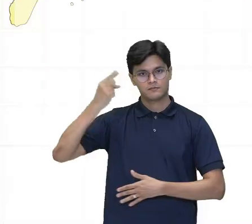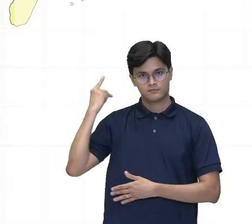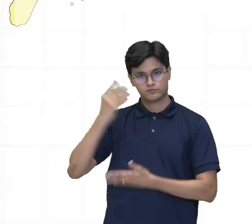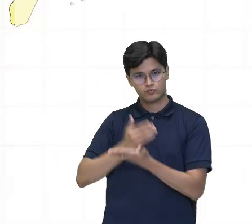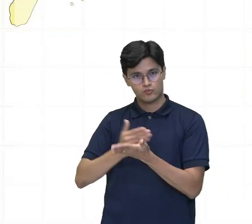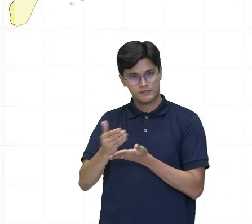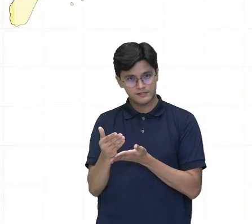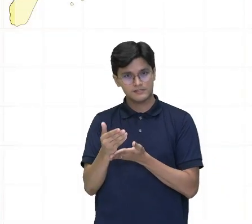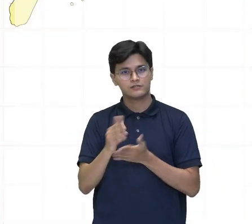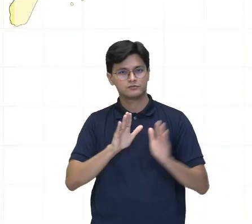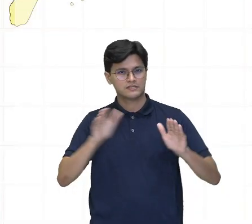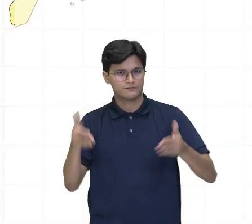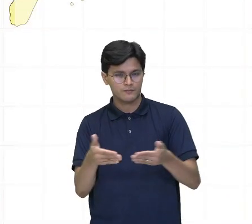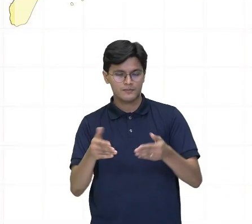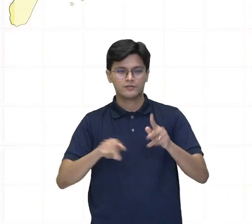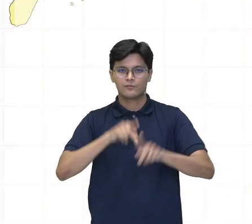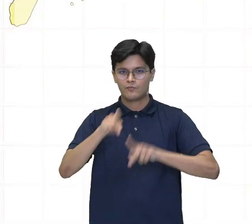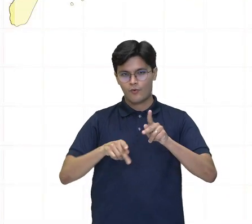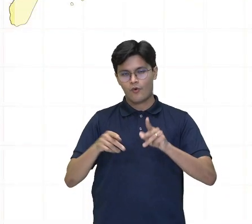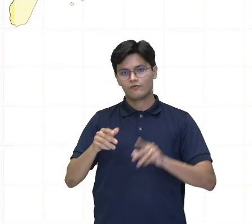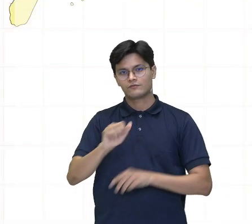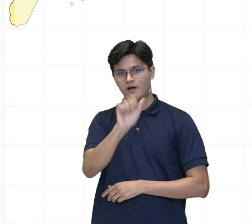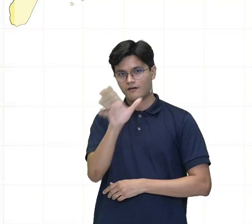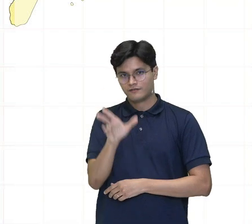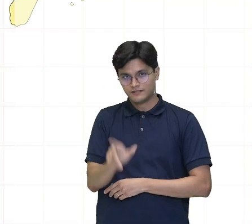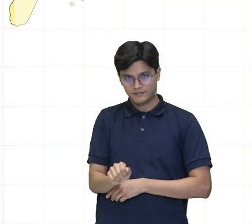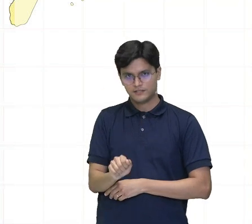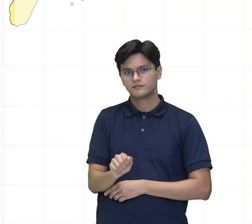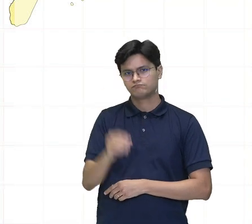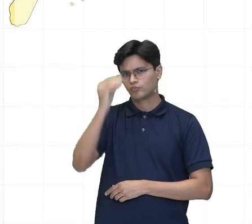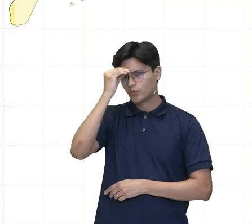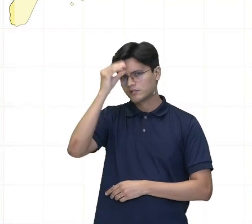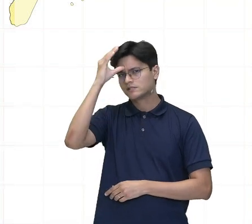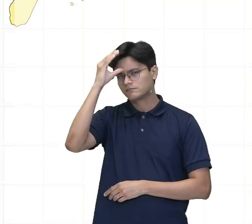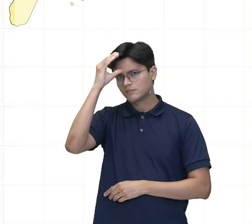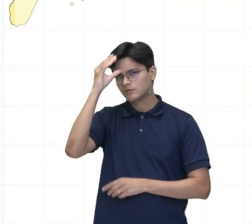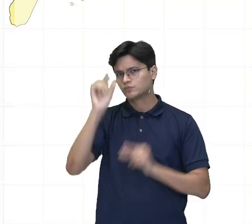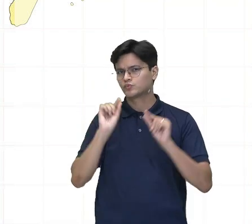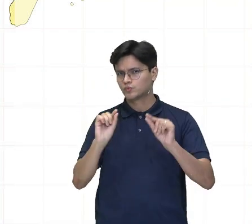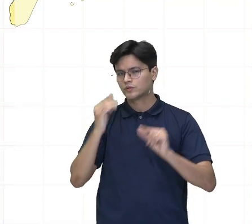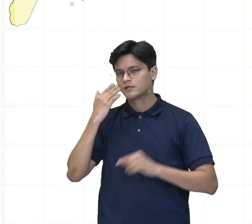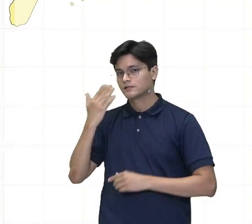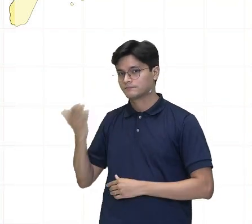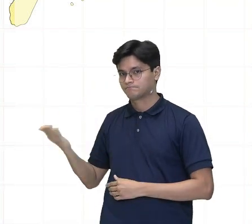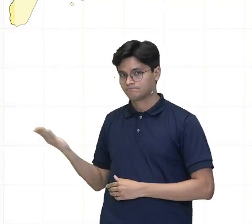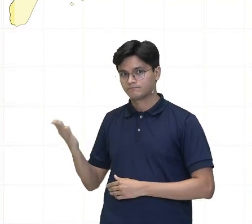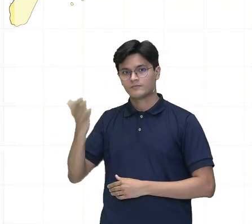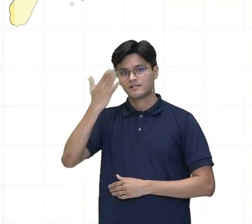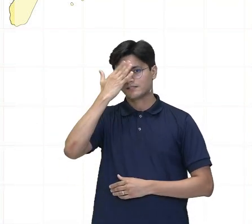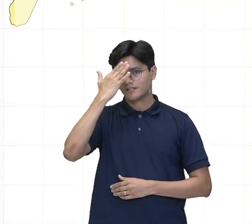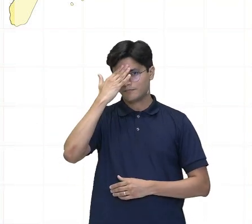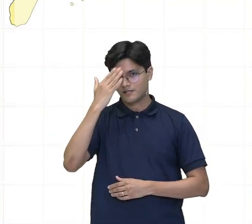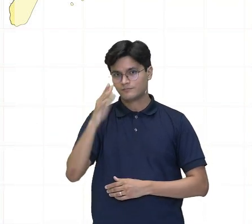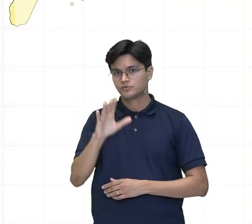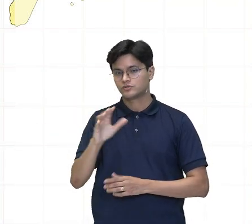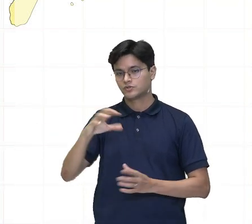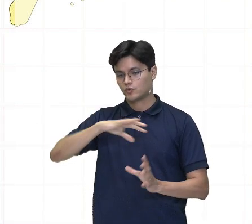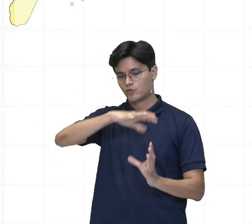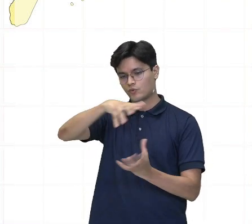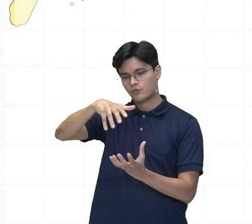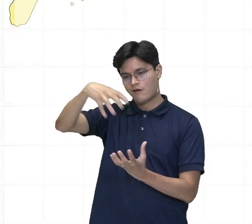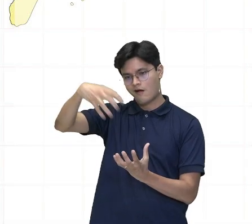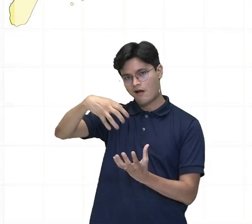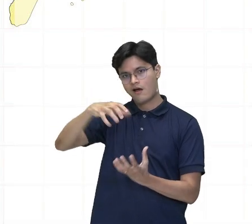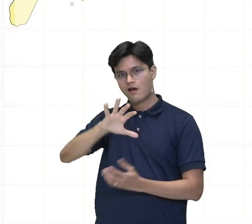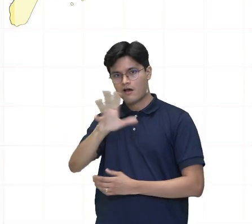só. Saberes dos povos africanos. Nós sabemos que a África ela é uma região